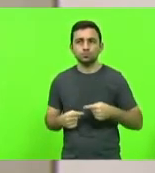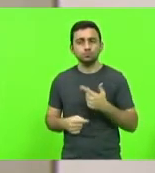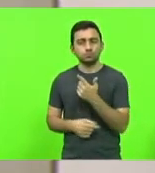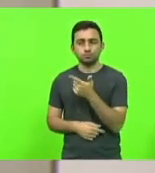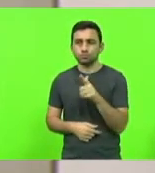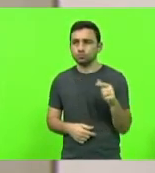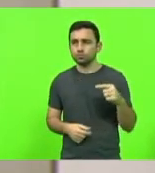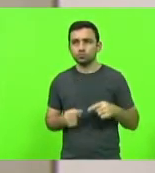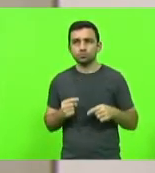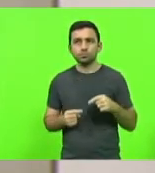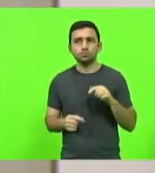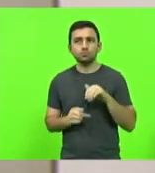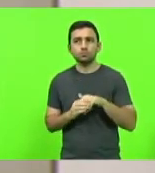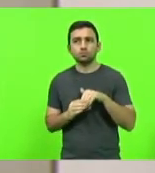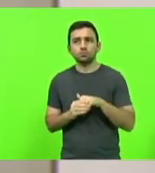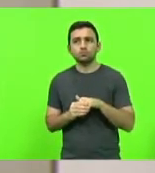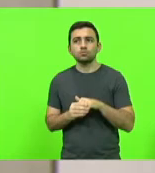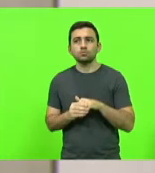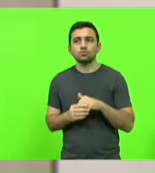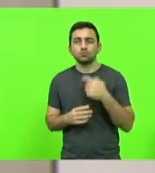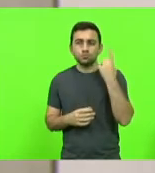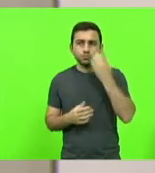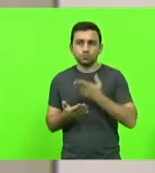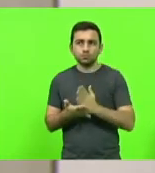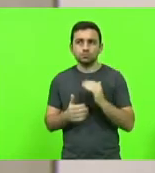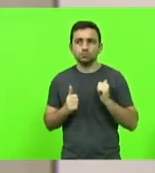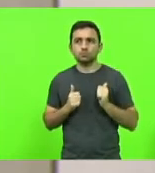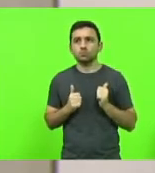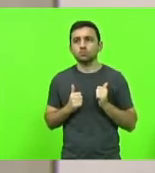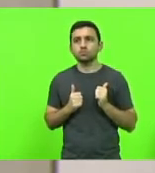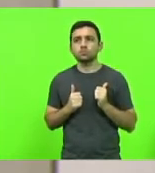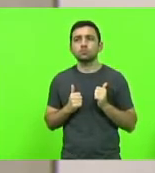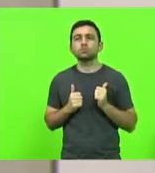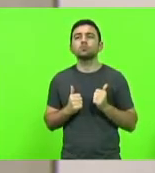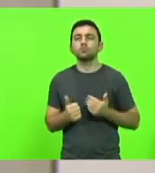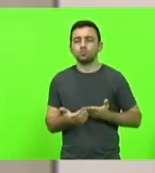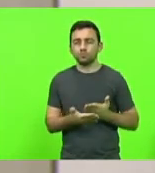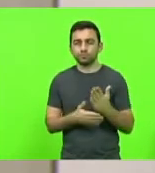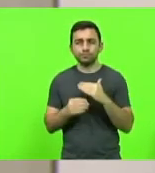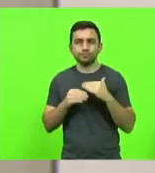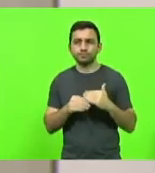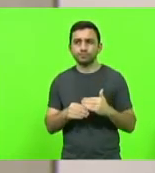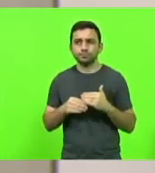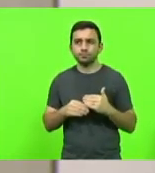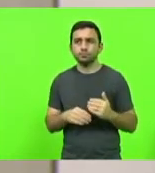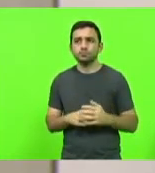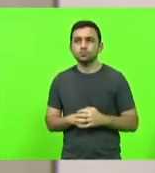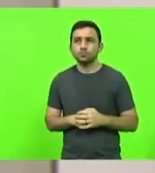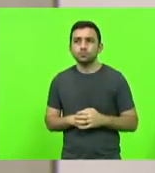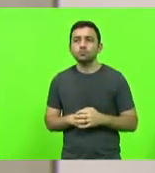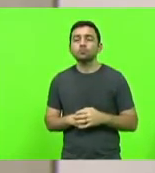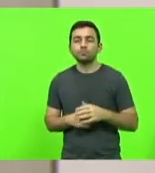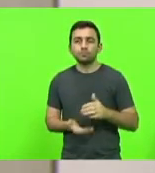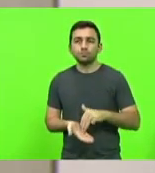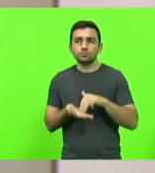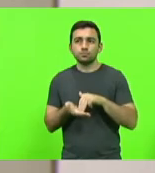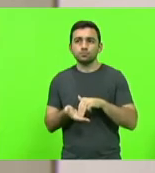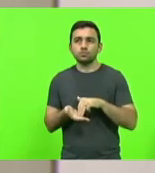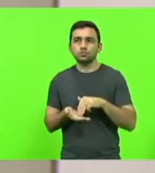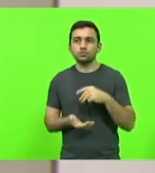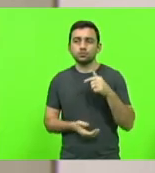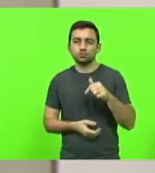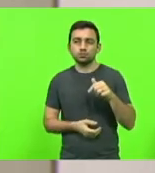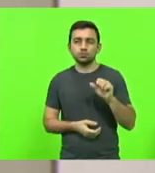queira discutir, em votação, deputados que aprovam permaneçam como se encontram. Aprovado por unanimidade. Moção 781,